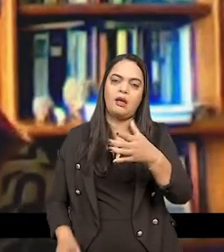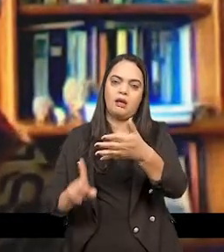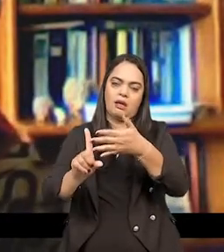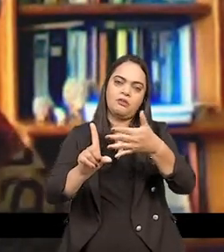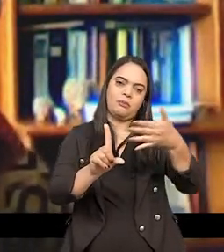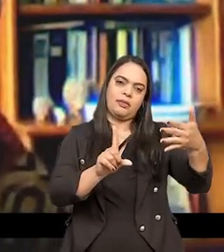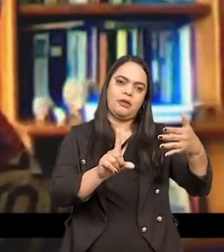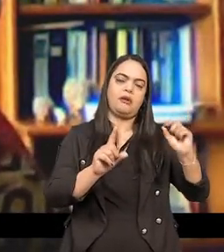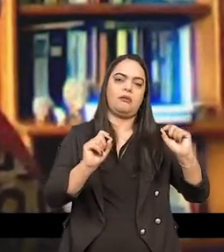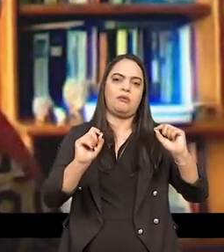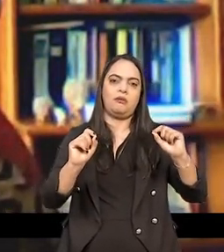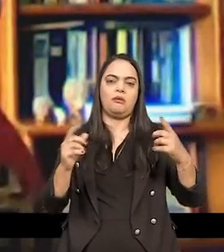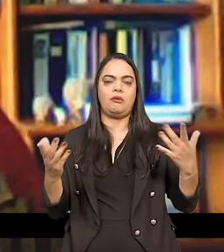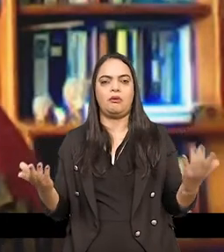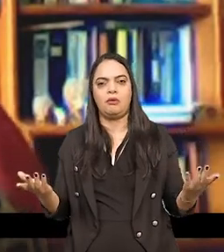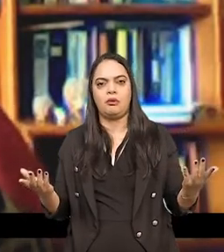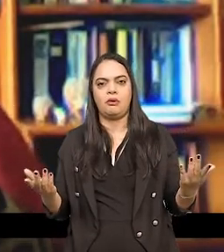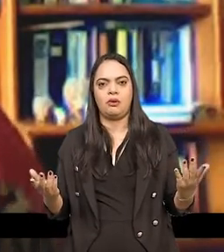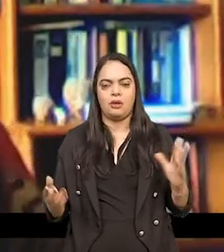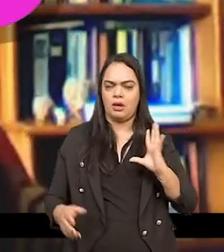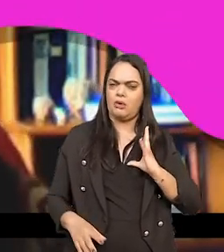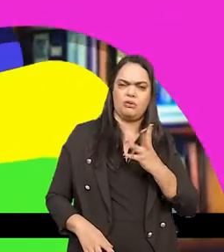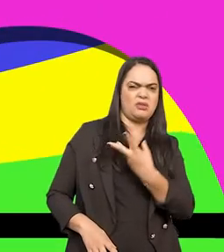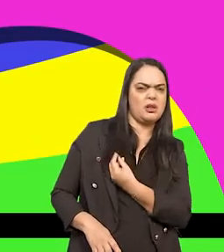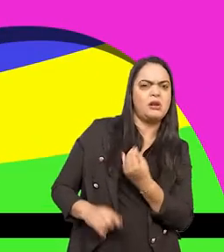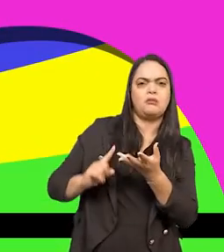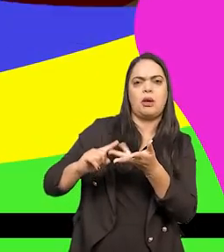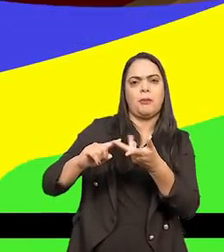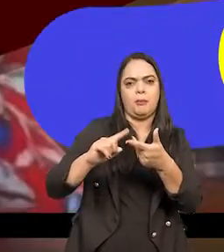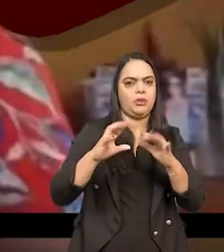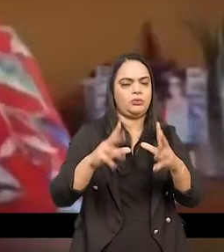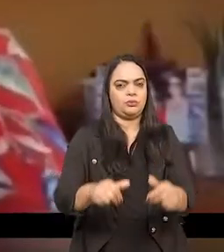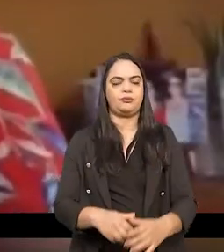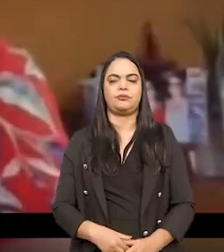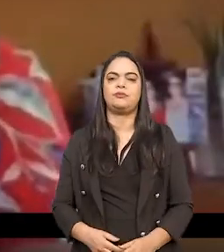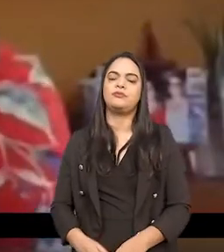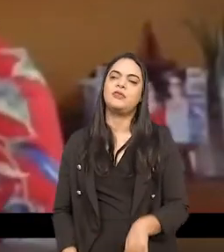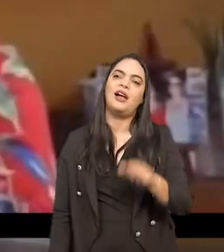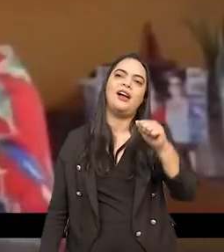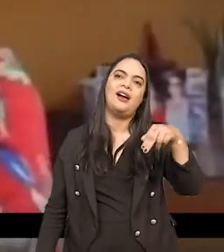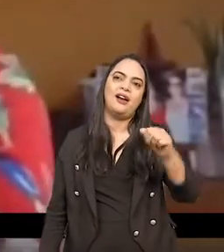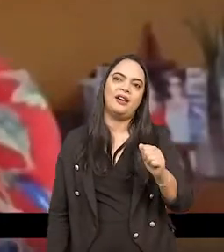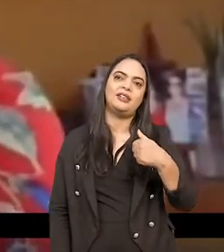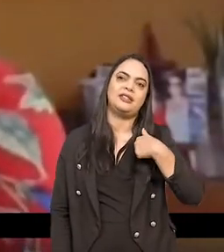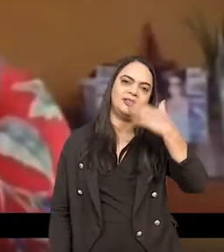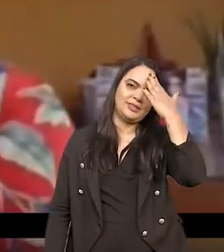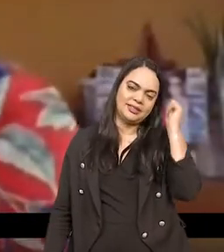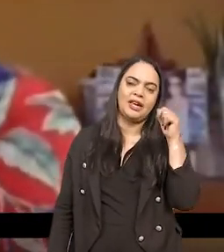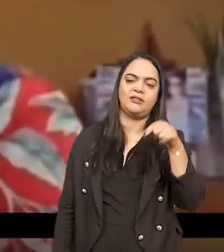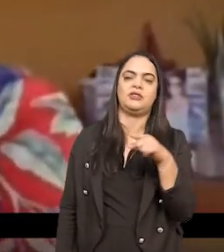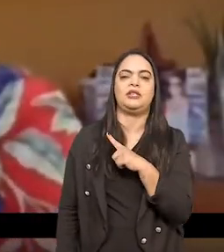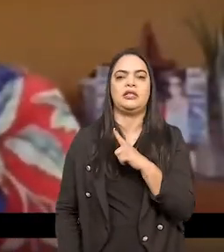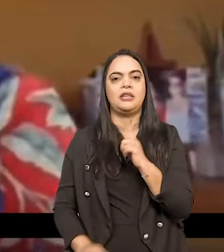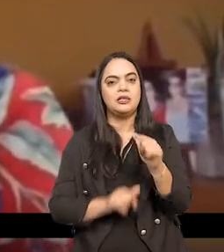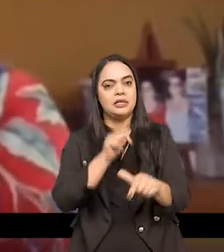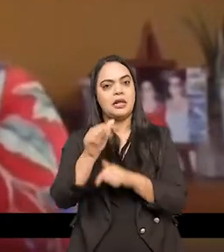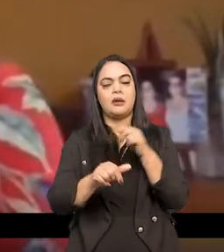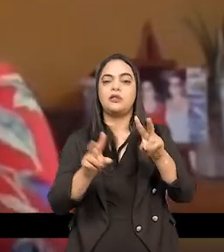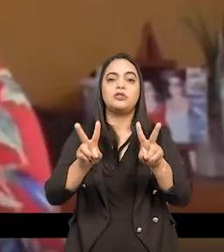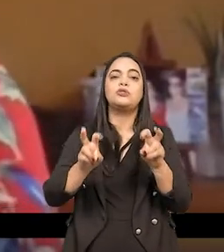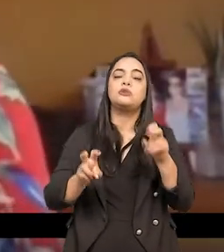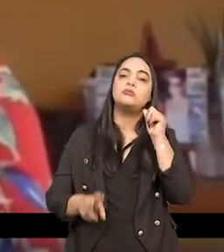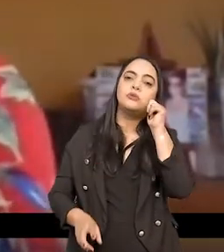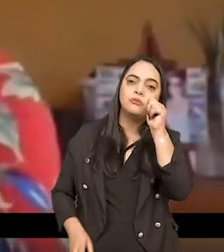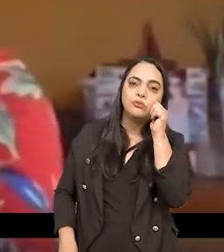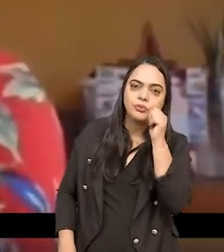LGBTQI+, que tu pressupõe hoje trans, etc. e tal. Ana, eu sei que tu tem um trabalho sobre essa questão das mulheres e